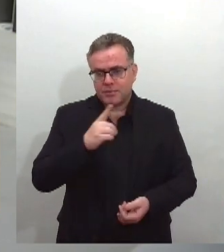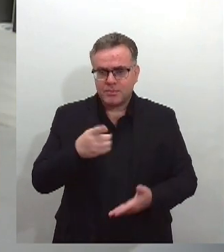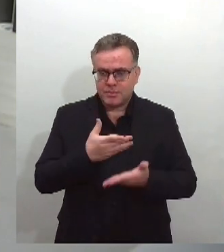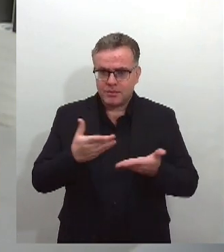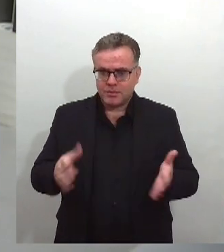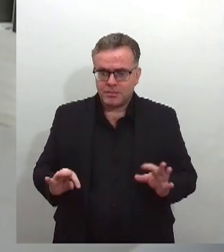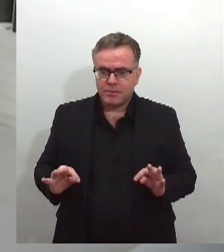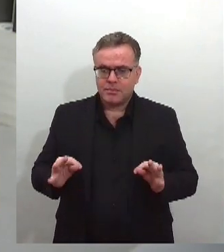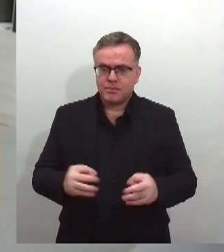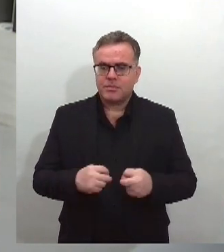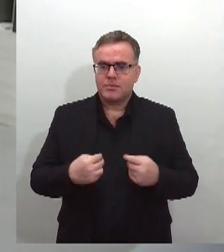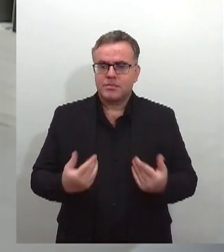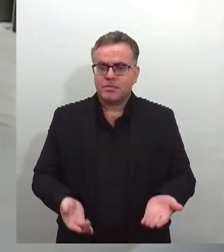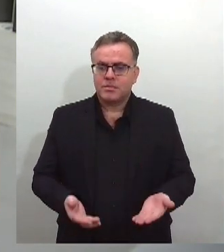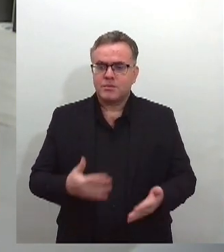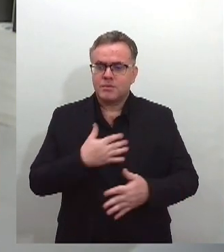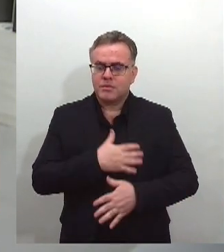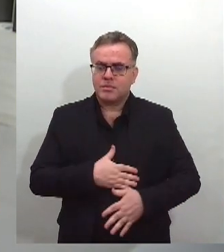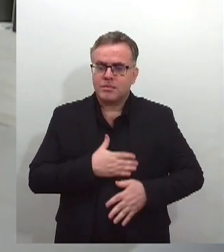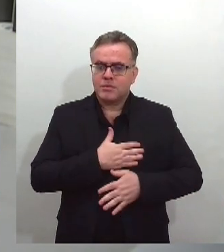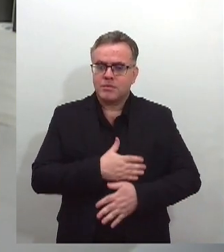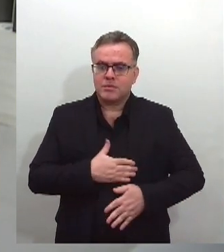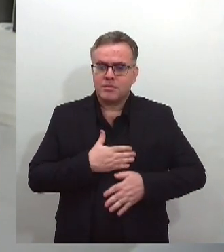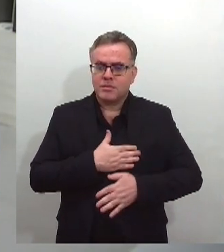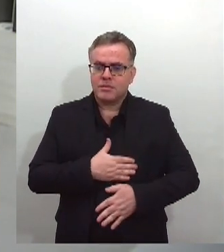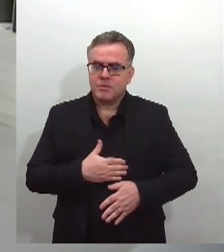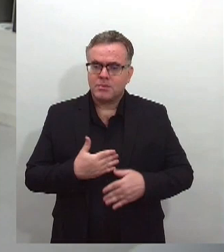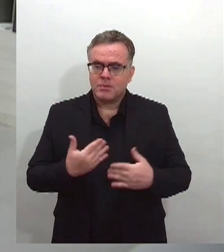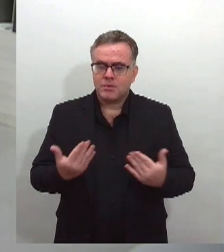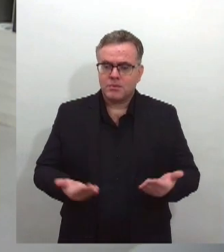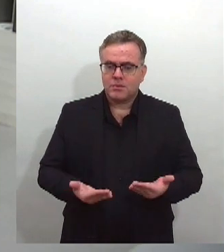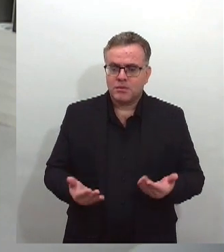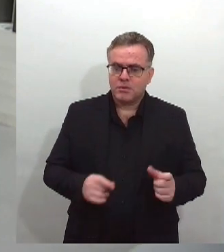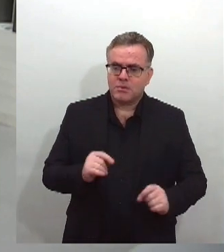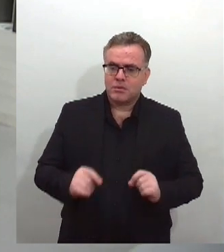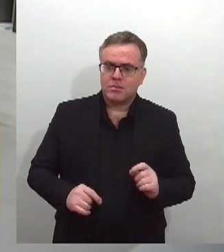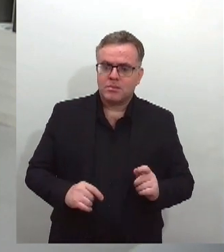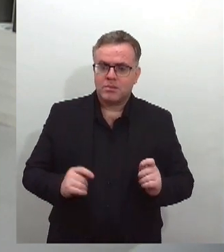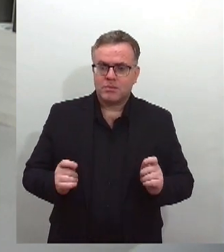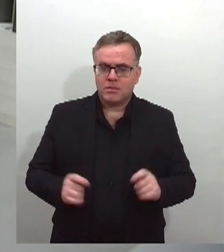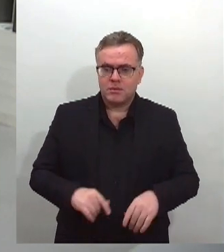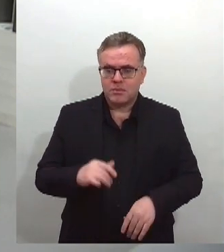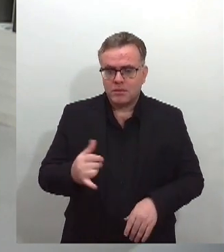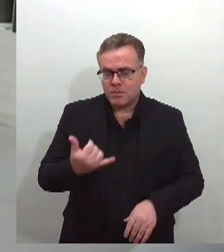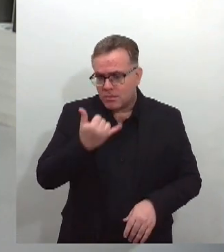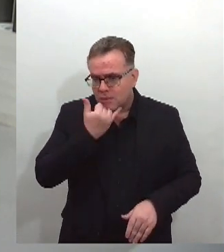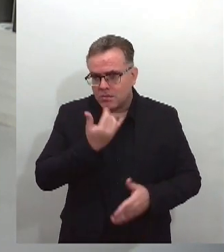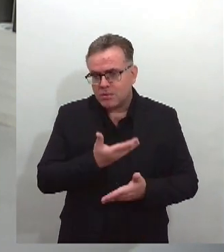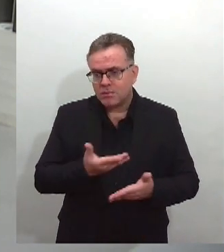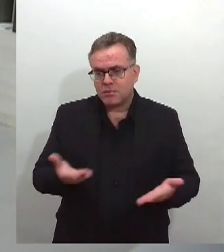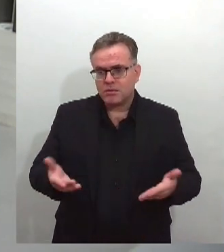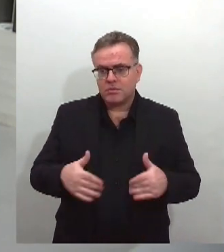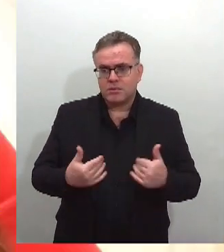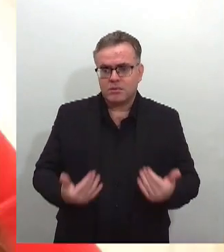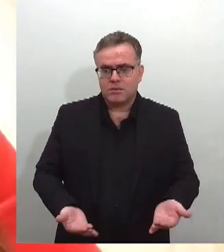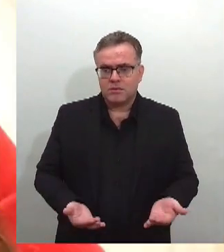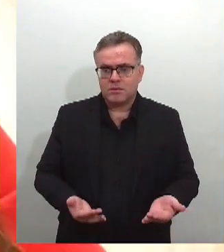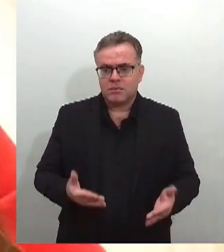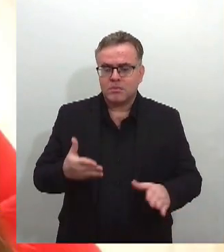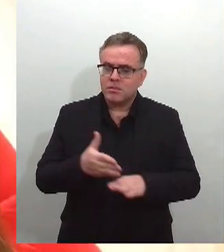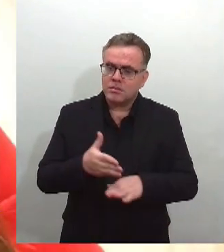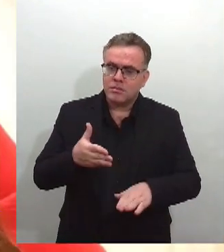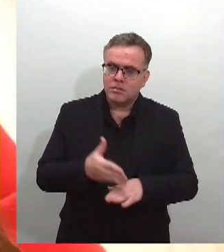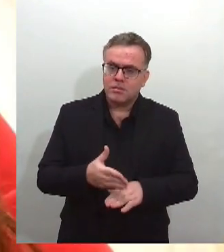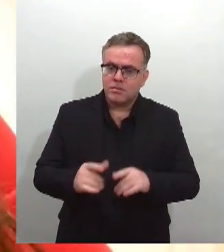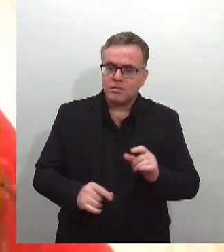É um prazer enorme estar aqui com vocês hoje. Peço desculpas até porque a gente teve um pequeno probleminha aqui para acessar, mas agora está tudo bem, graças a